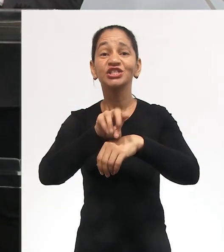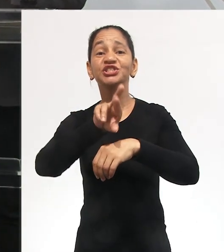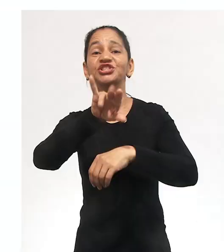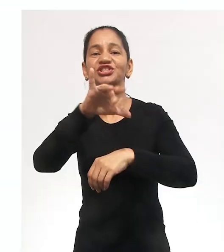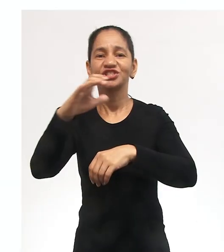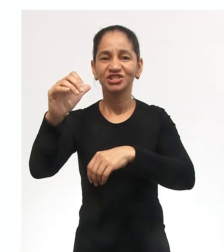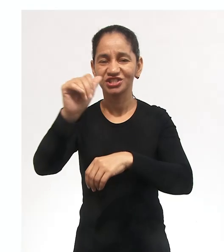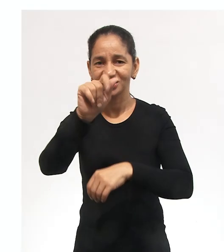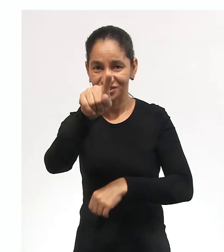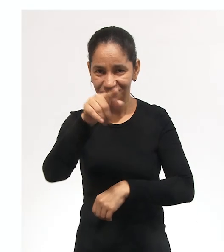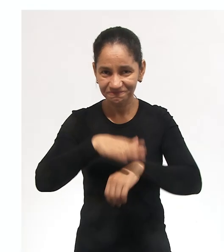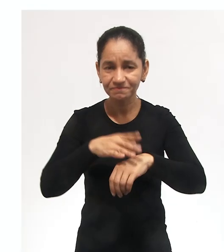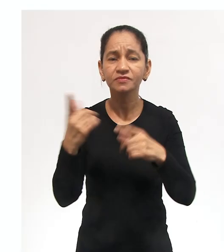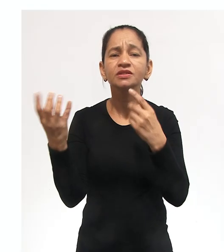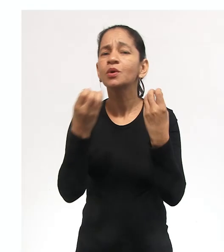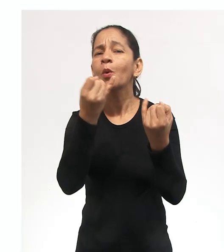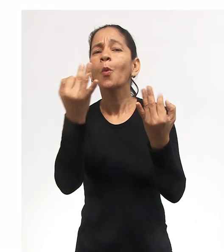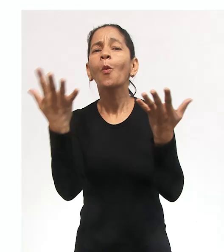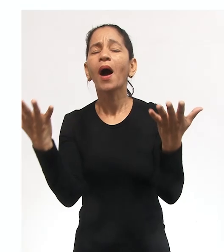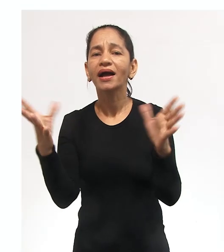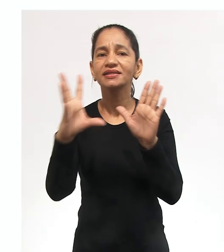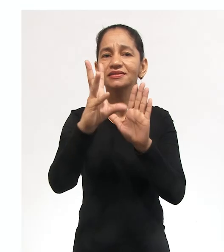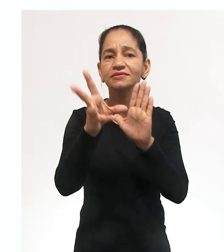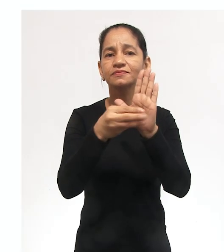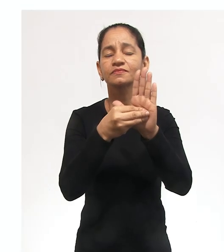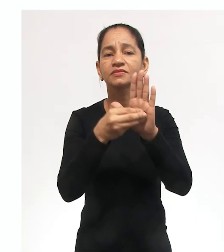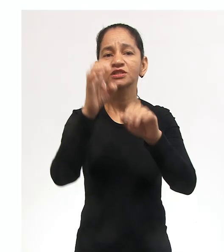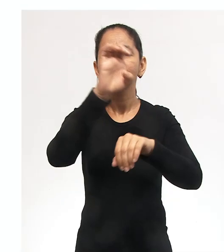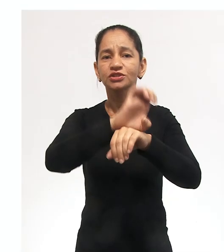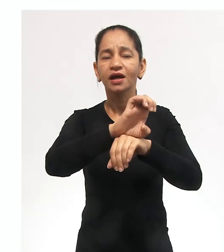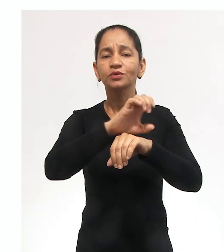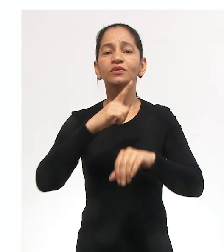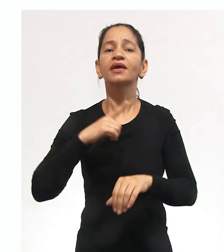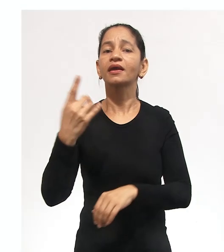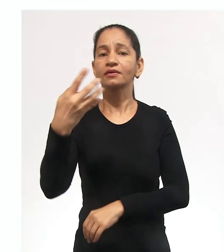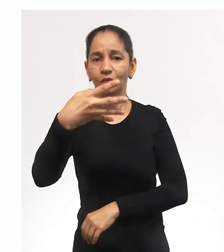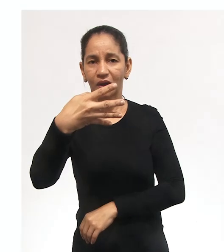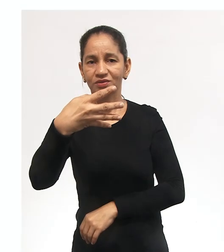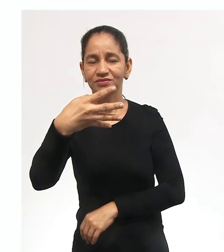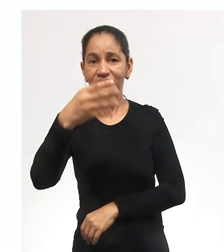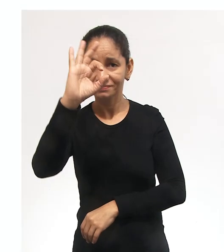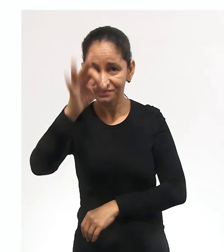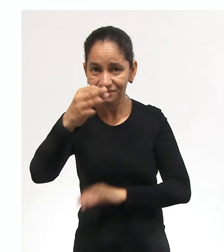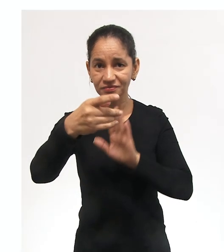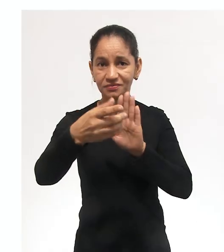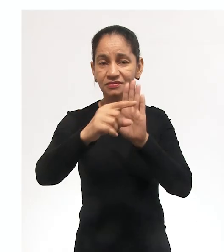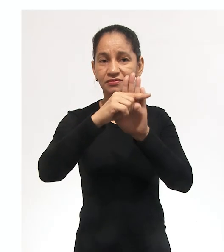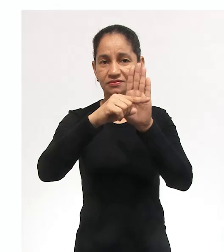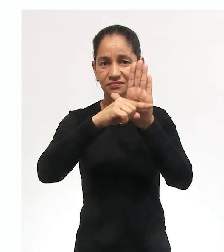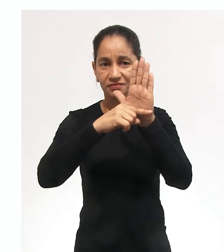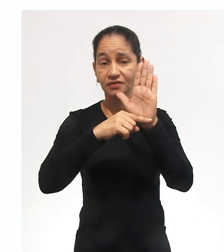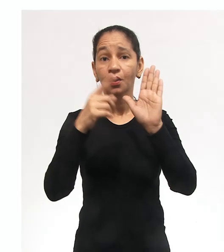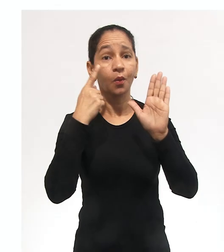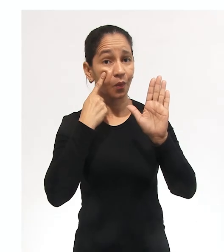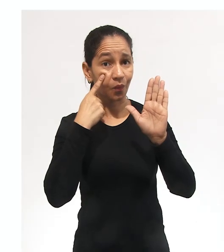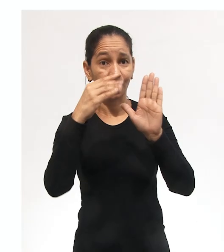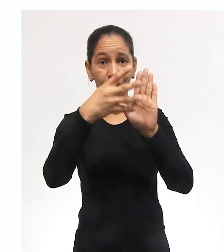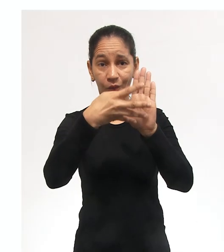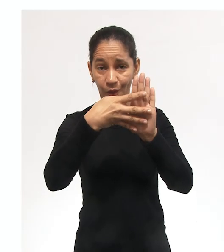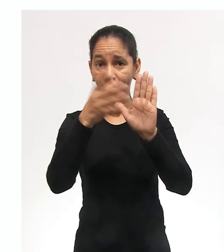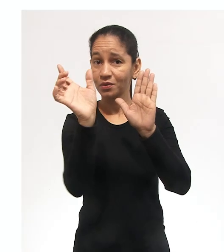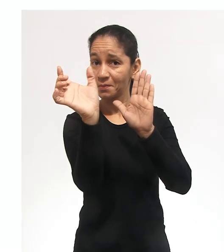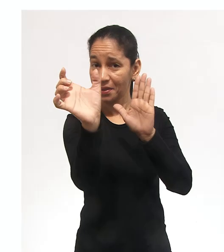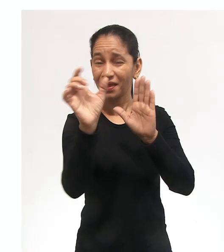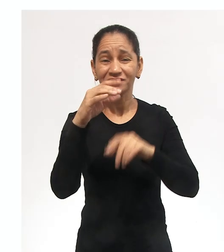ali, ó, quais são os elementos integrantes, né, do Estado. E nós temos aí 4, né? Focando aqui novamente no slide: soberania, finalidade,